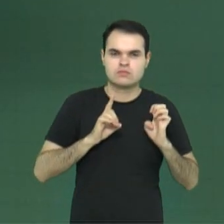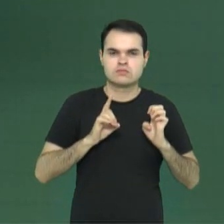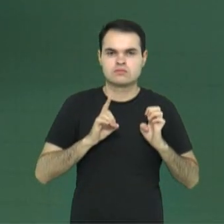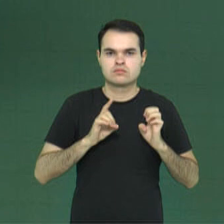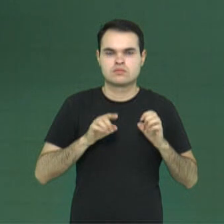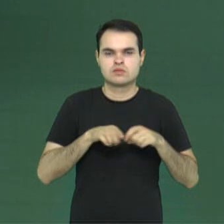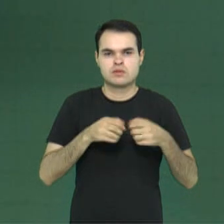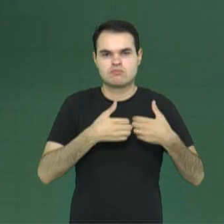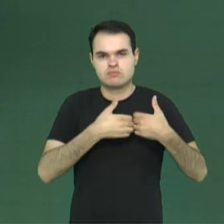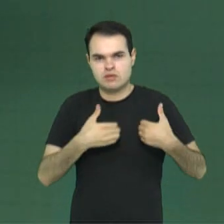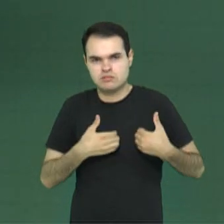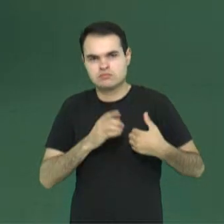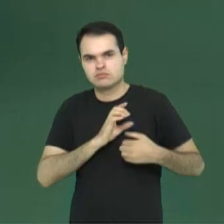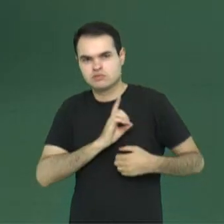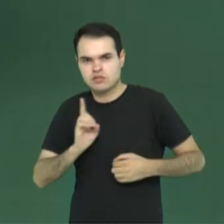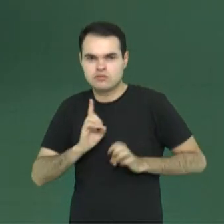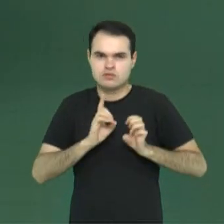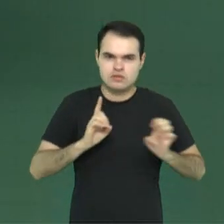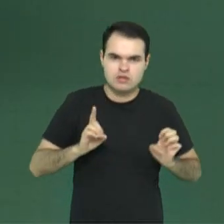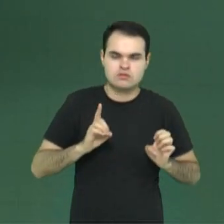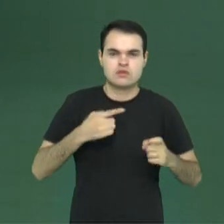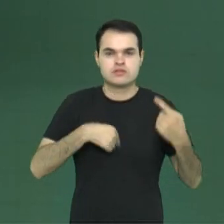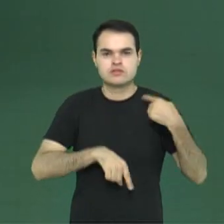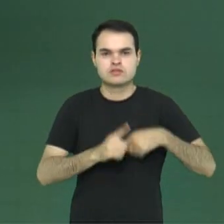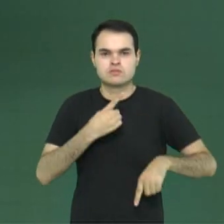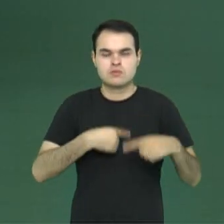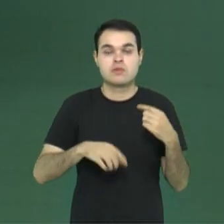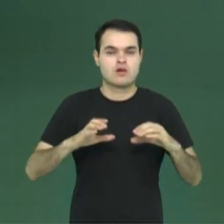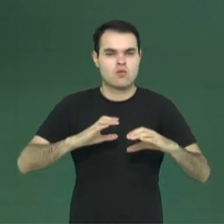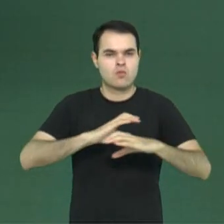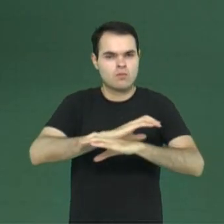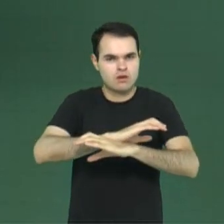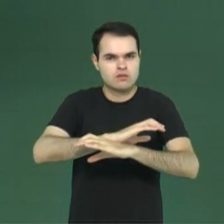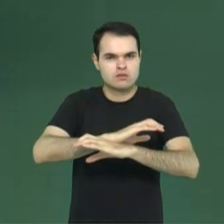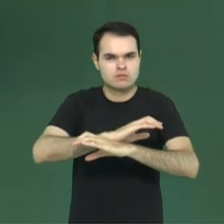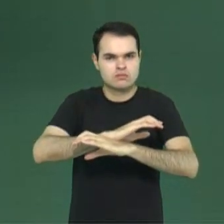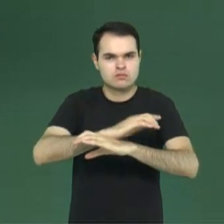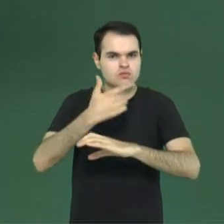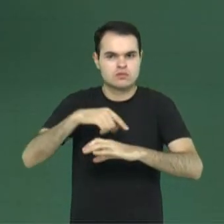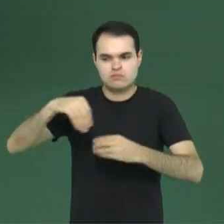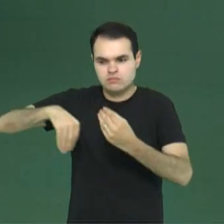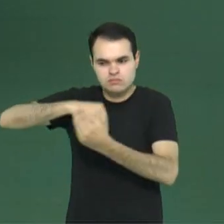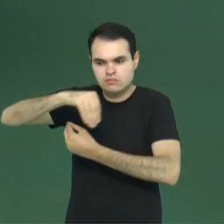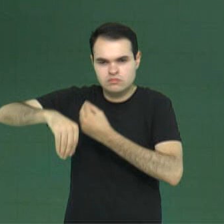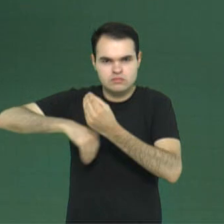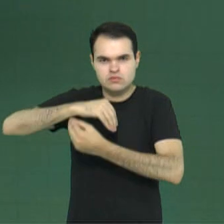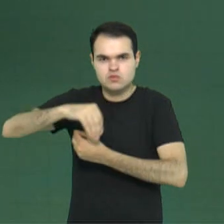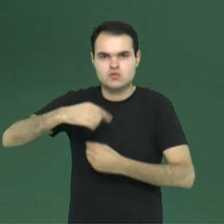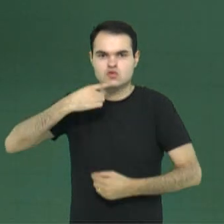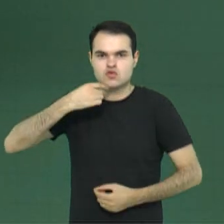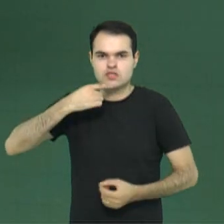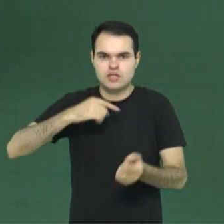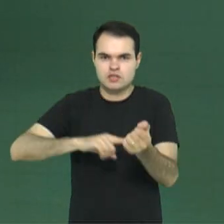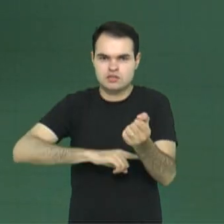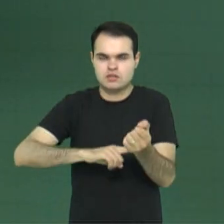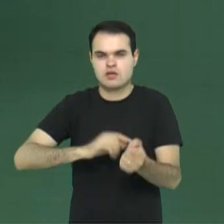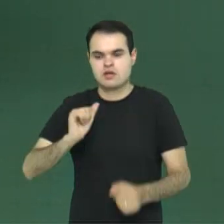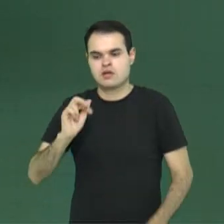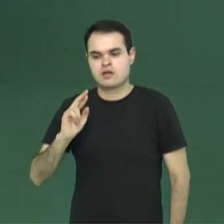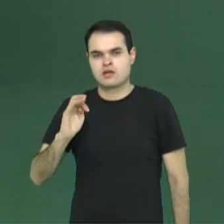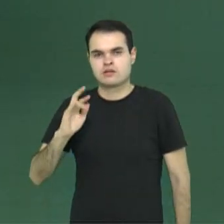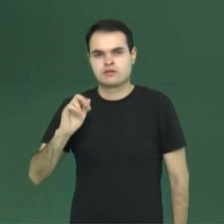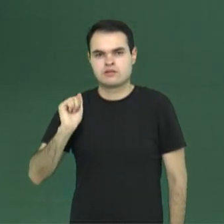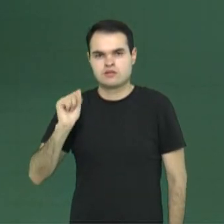átrio direito e átrio esquerdo. Essa circulação, ela é completa, tá? Ou seja, não existe a mistura do sangue arterial com o venoso. Ela é